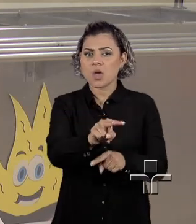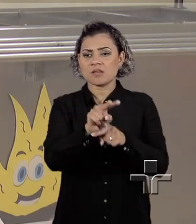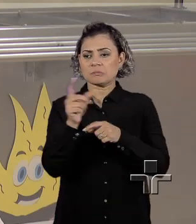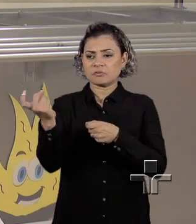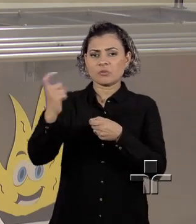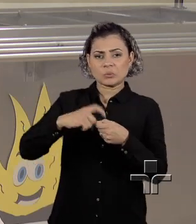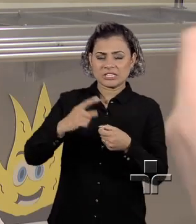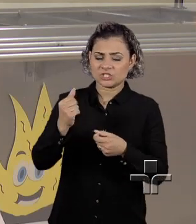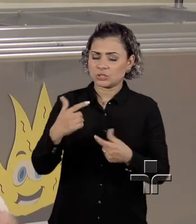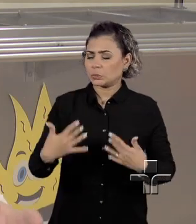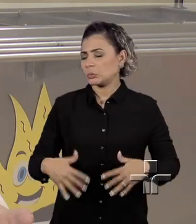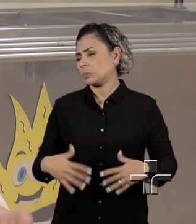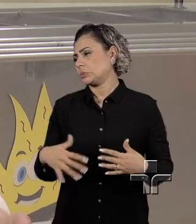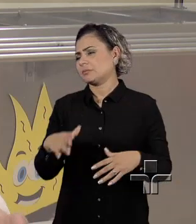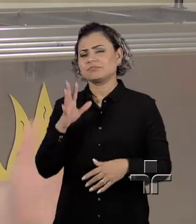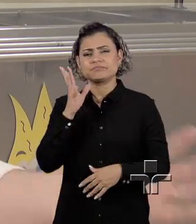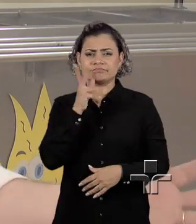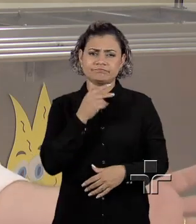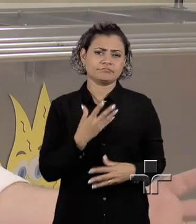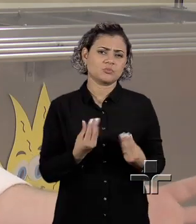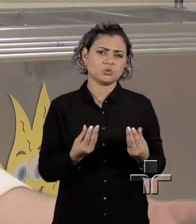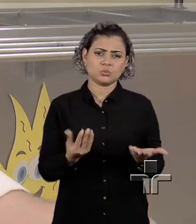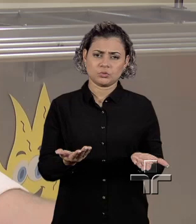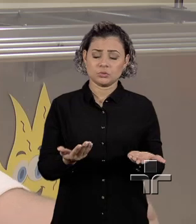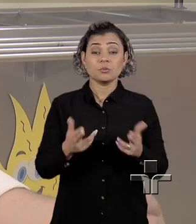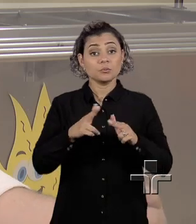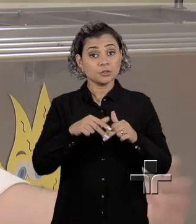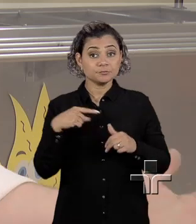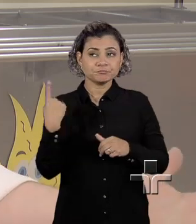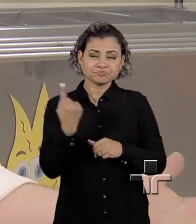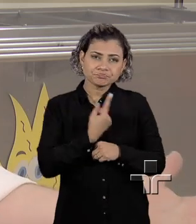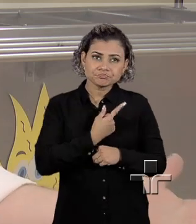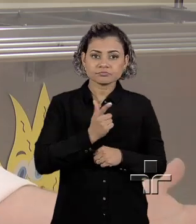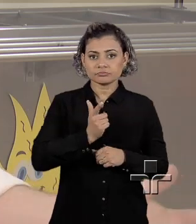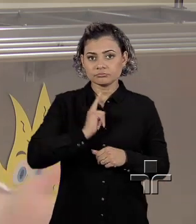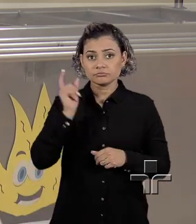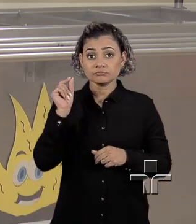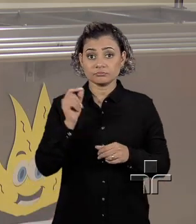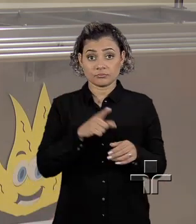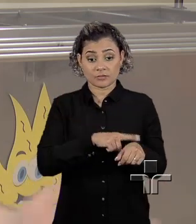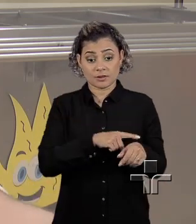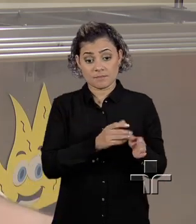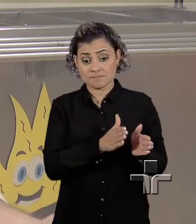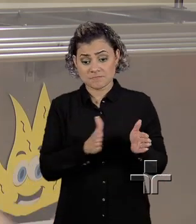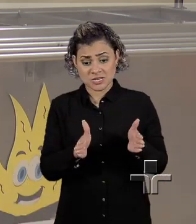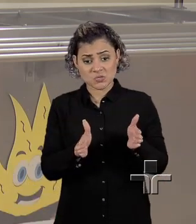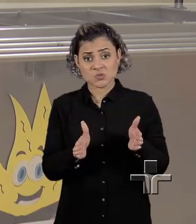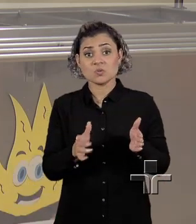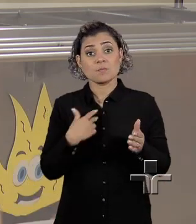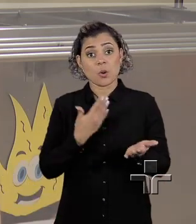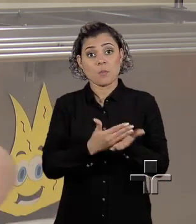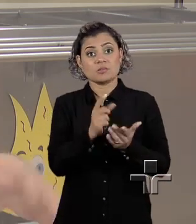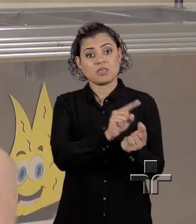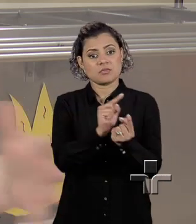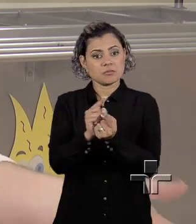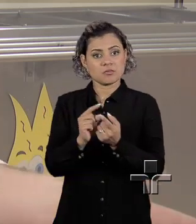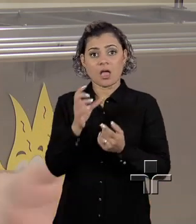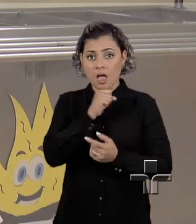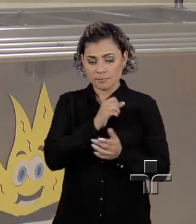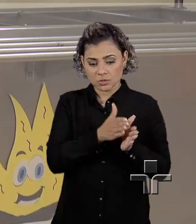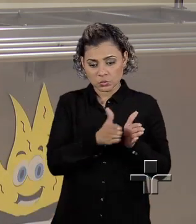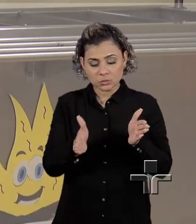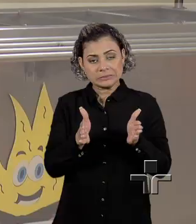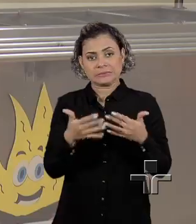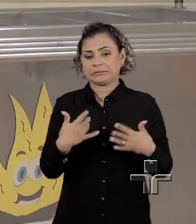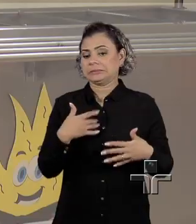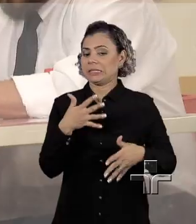retorno. Como a gente teve o fechamento e o cliente deu um prazo curto para a gente começar a atender, então provavelmente ia comprometer